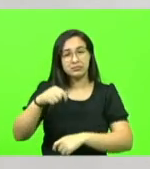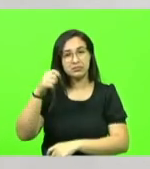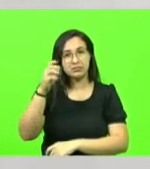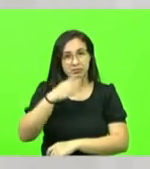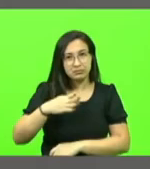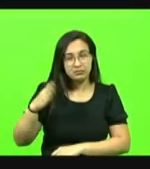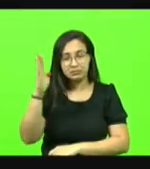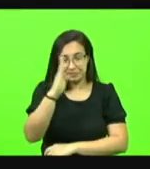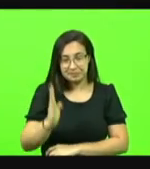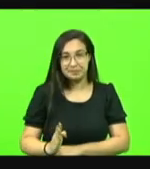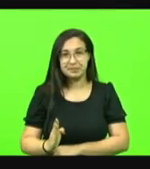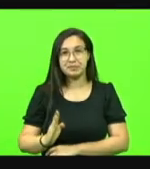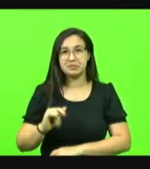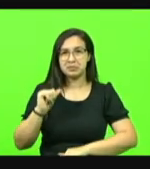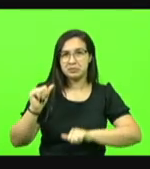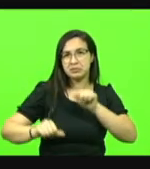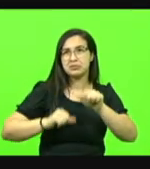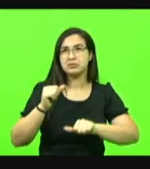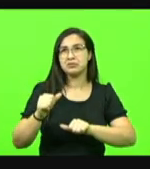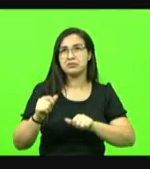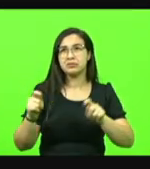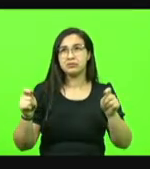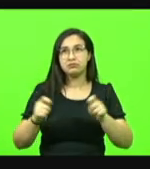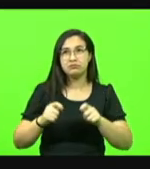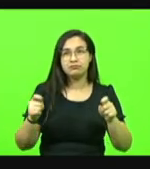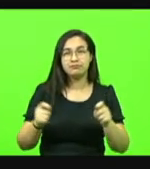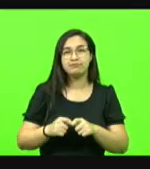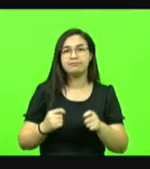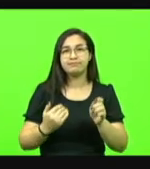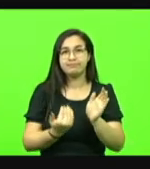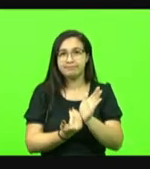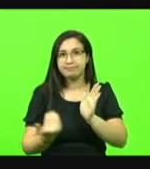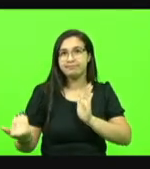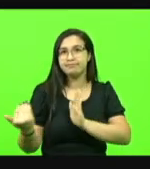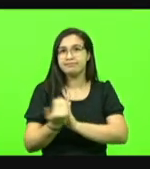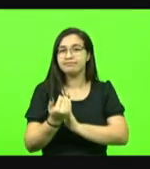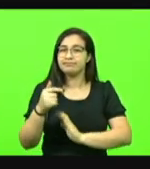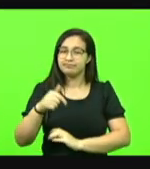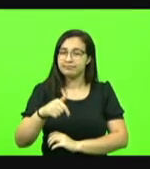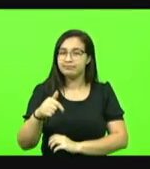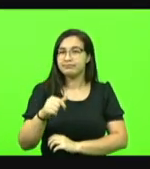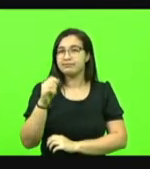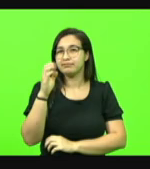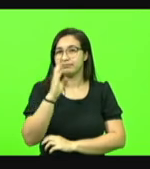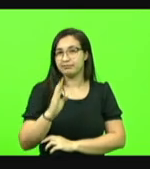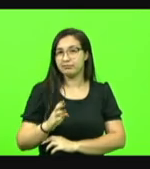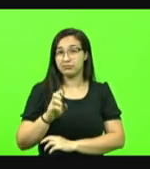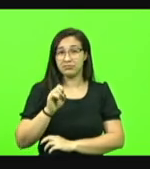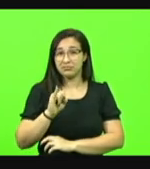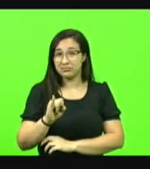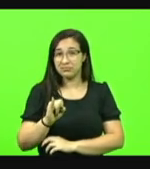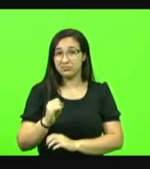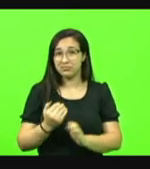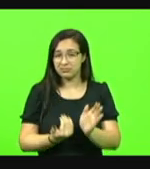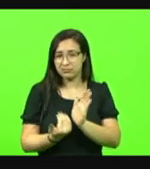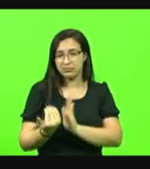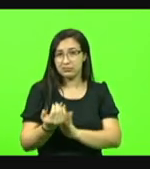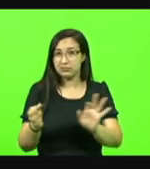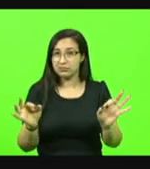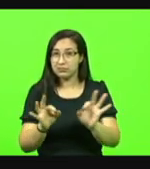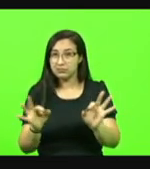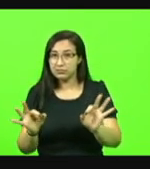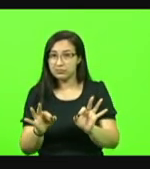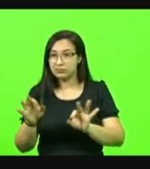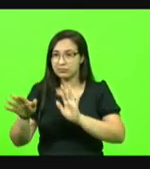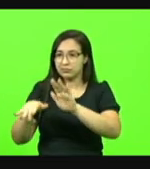prioridade medidas para começar a fazer o Brasil crescer de fato. Se não vamos mais crescer pelo aumento de braços